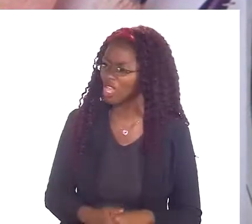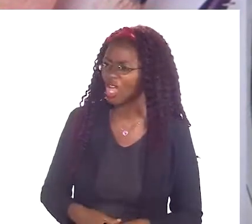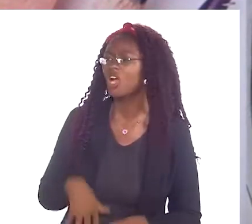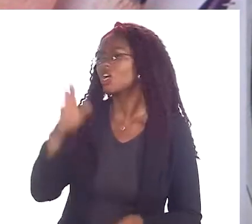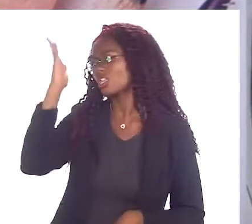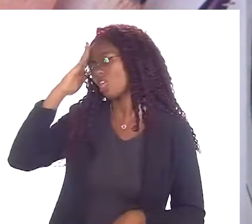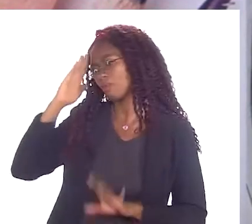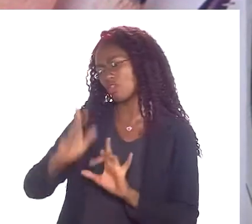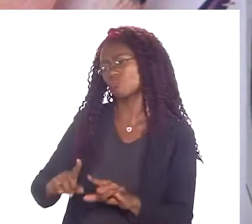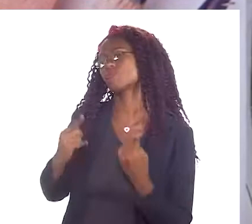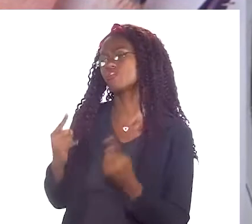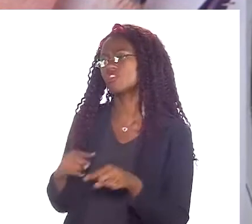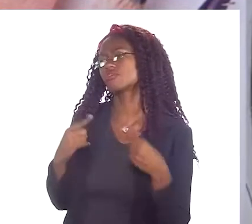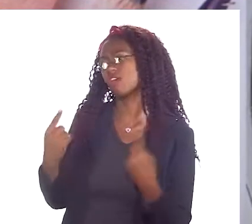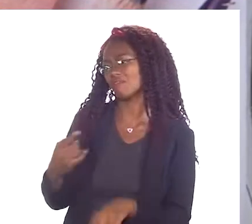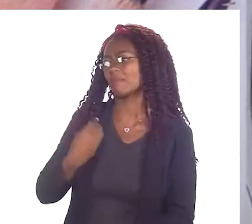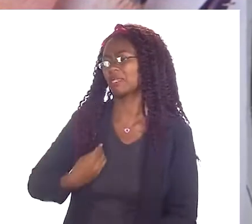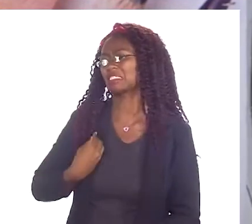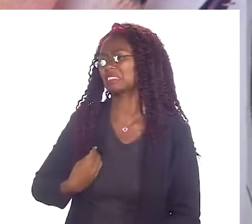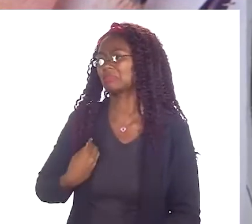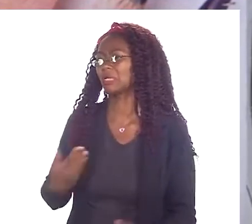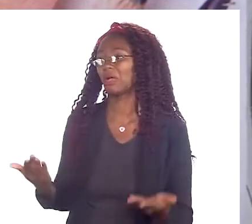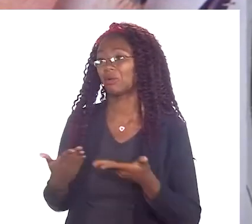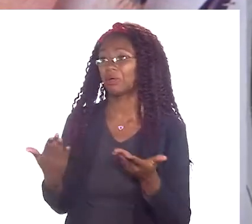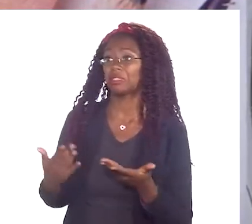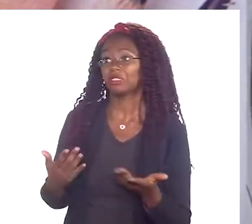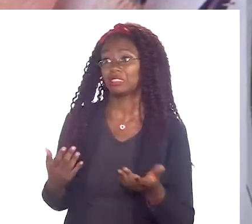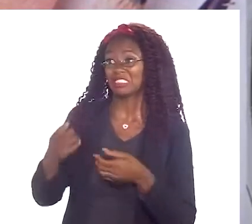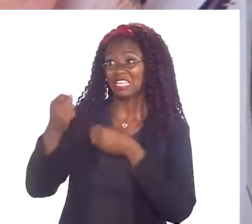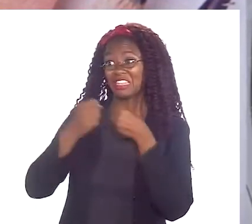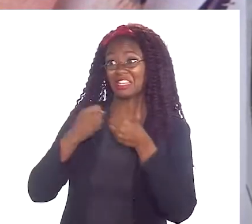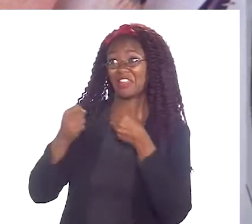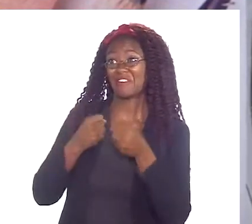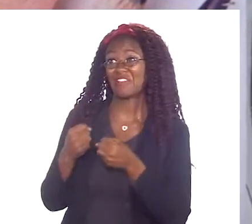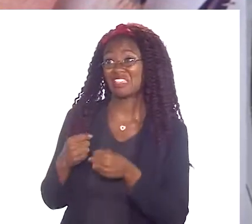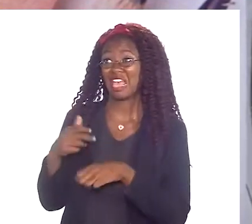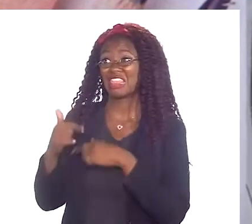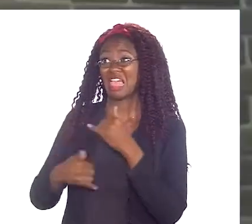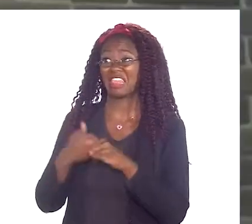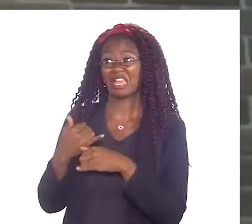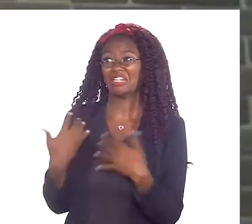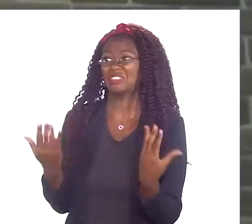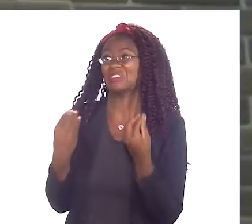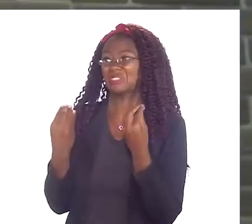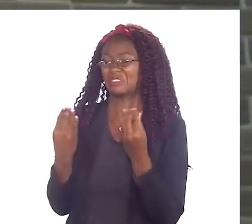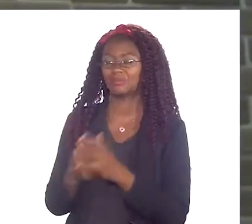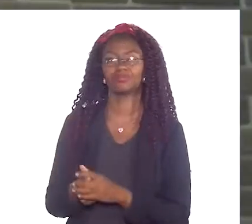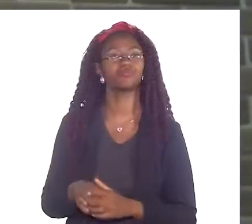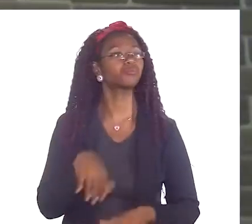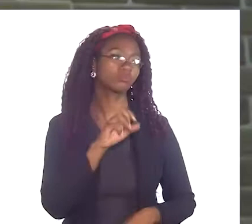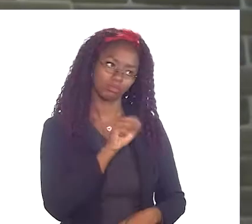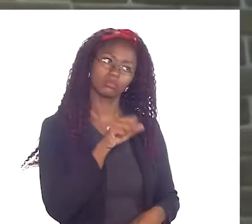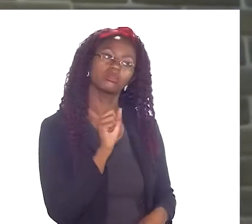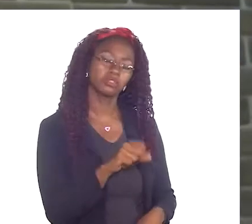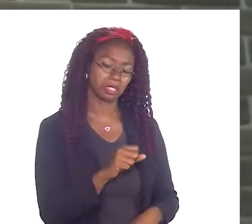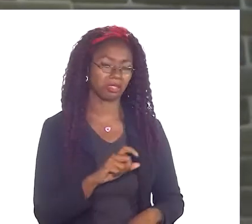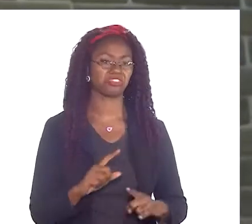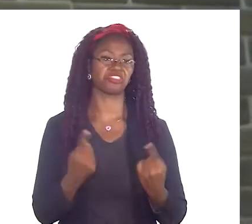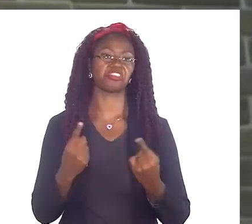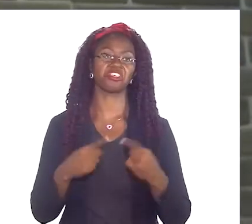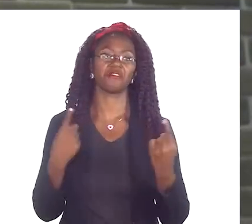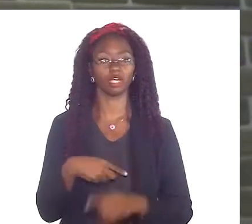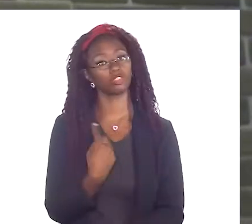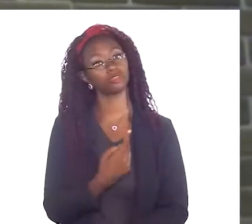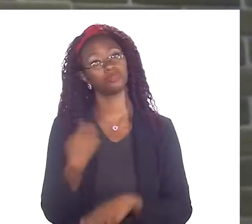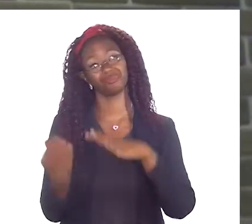um desafio participar de um processo seletivo online, né? Imagina. Sem dúvida, Daniela, é um grande desafio, as empresas